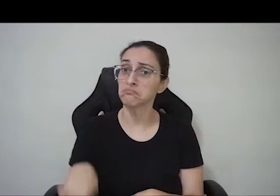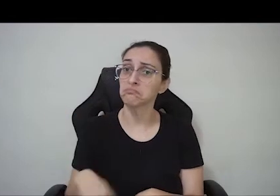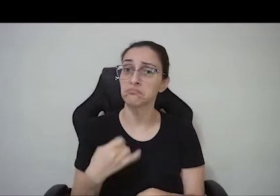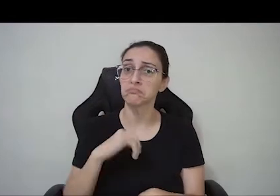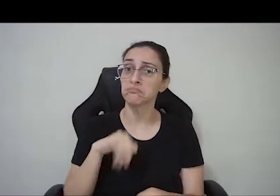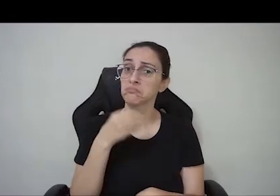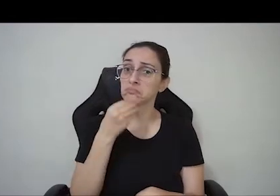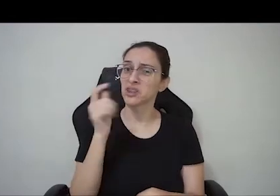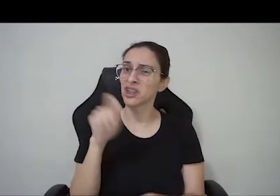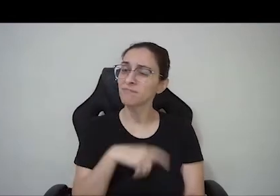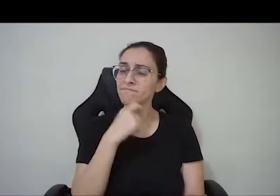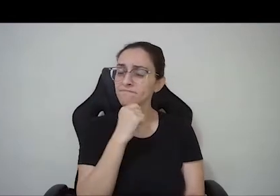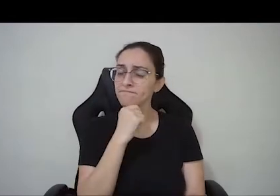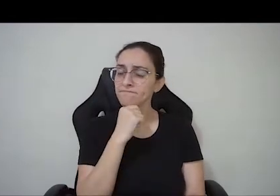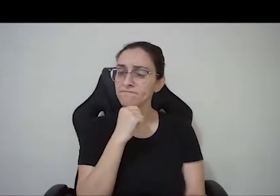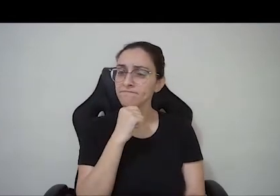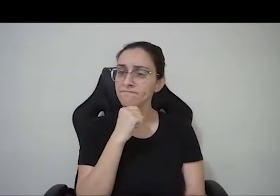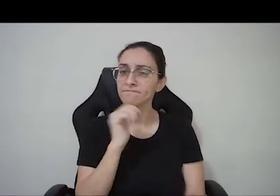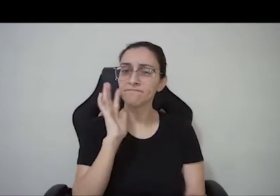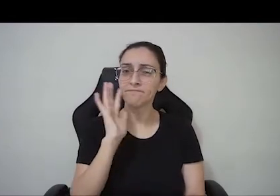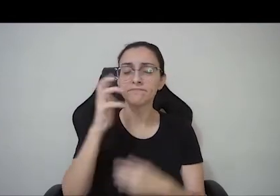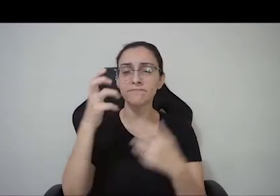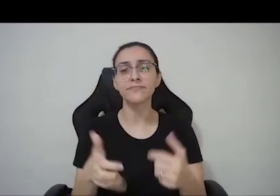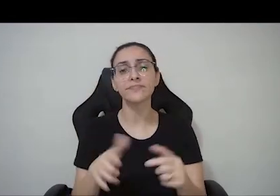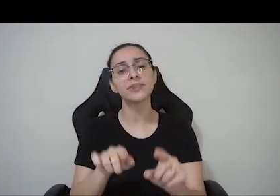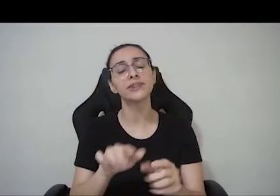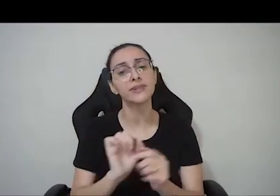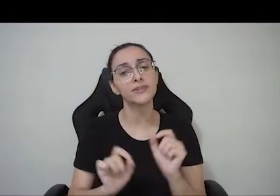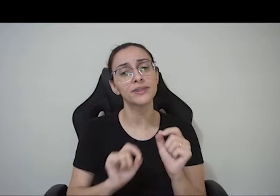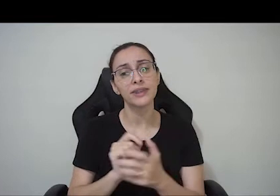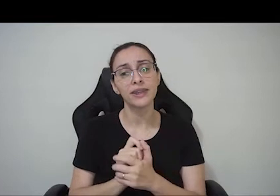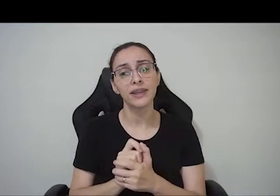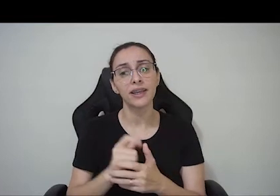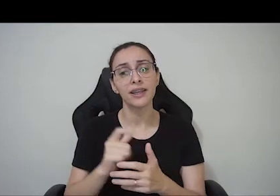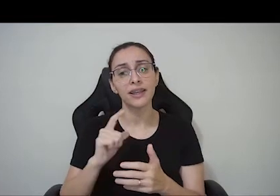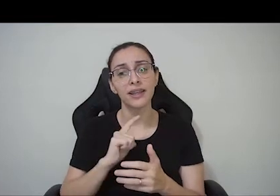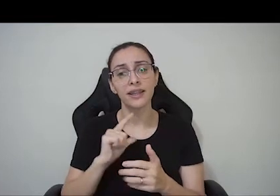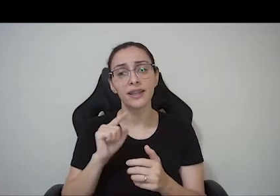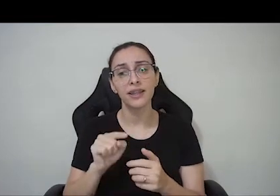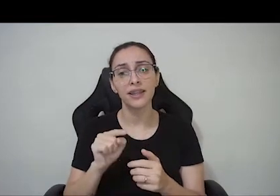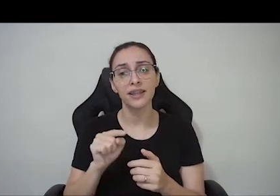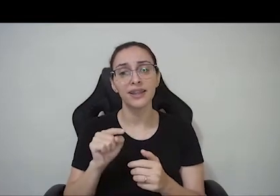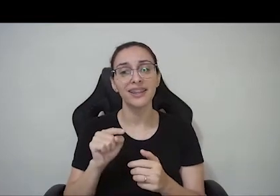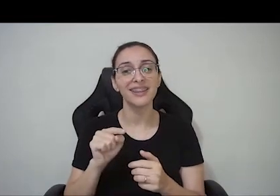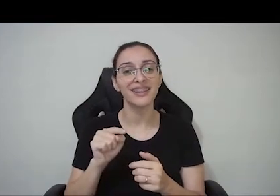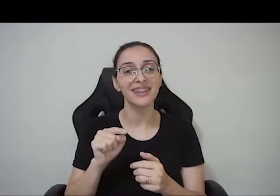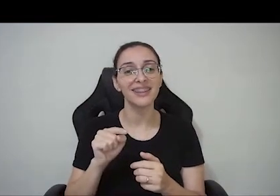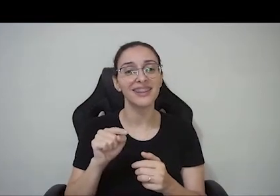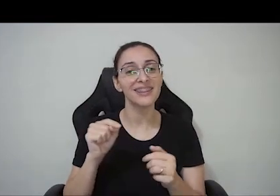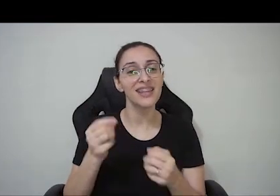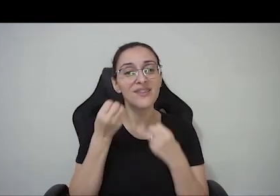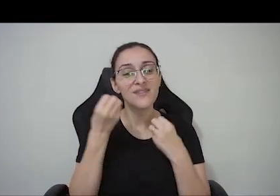E algo que a gente pode falar inclusive vem da Sondre essa informação,